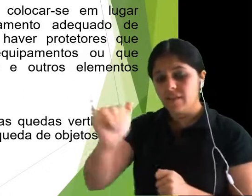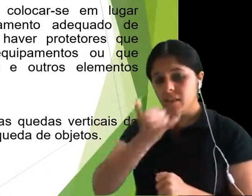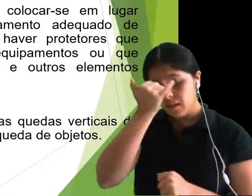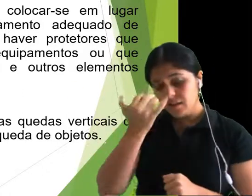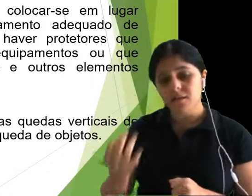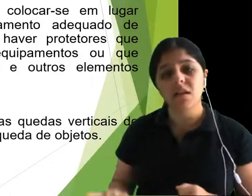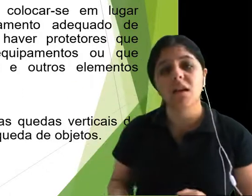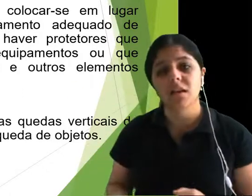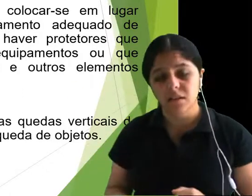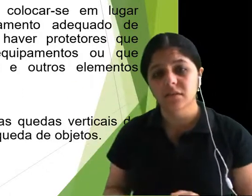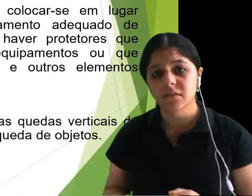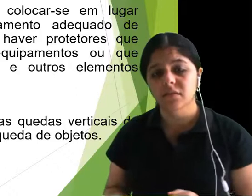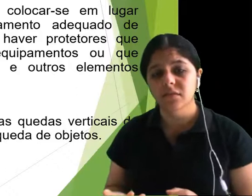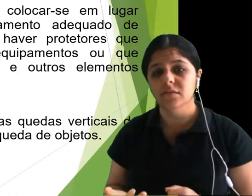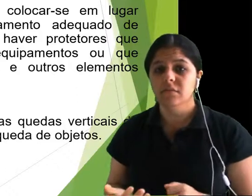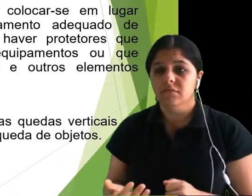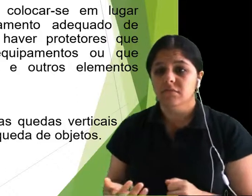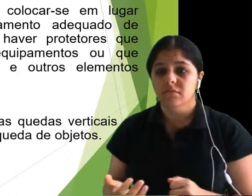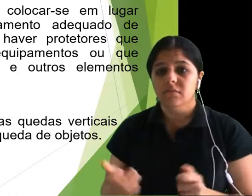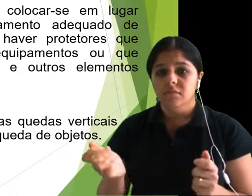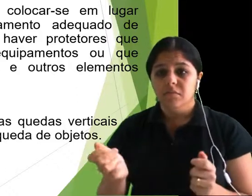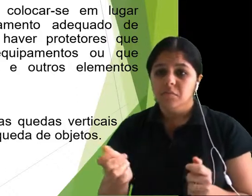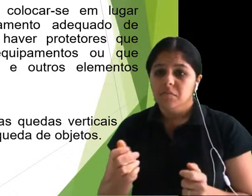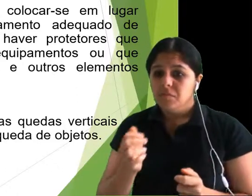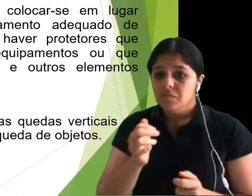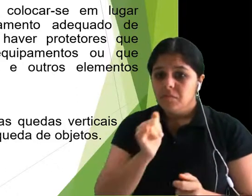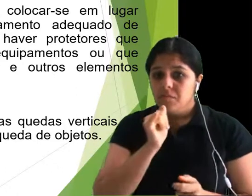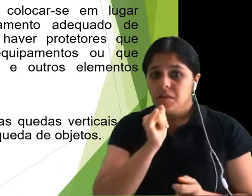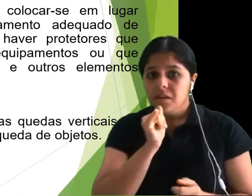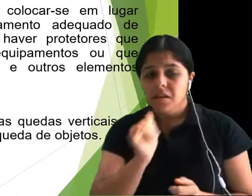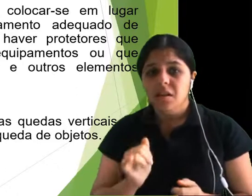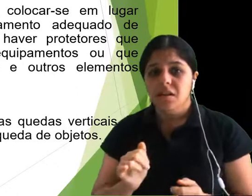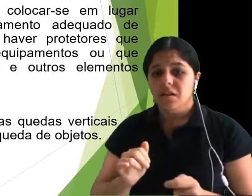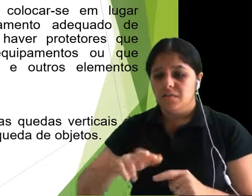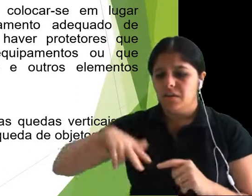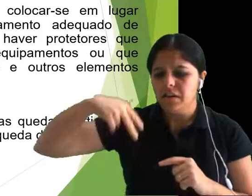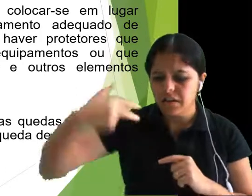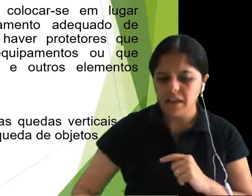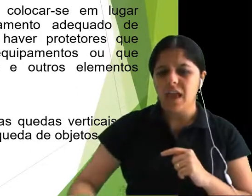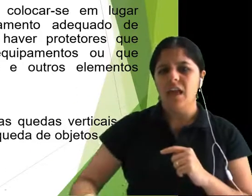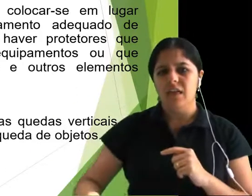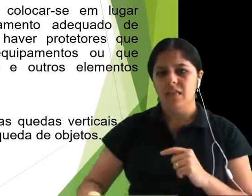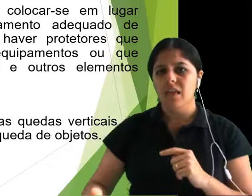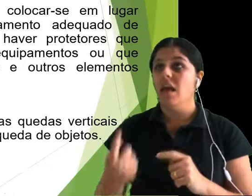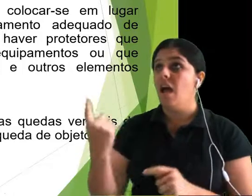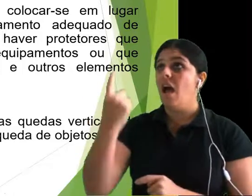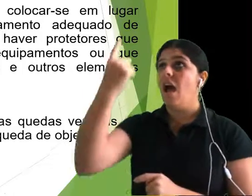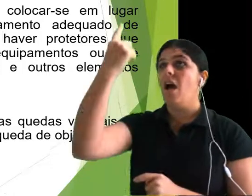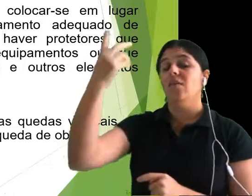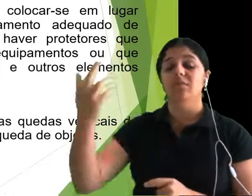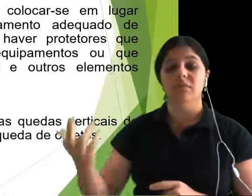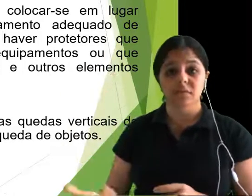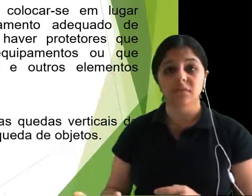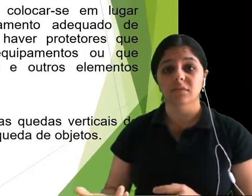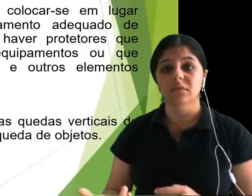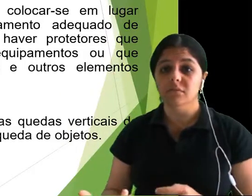agressivos. Então, excluem desse tipo de acidentes as quedas verticais, tá? Então, quedas por ação de gravidade não entra nisso.